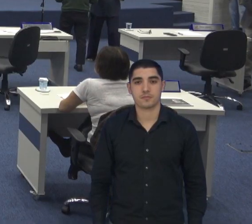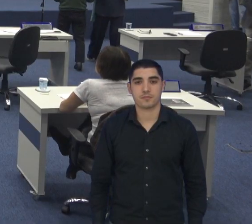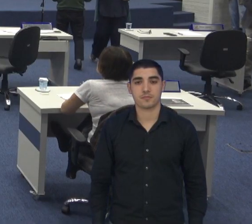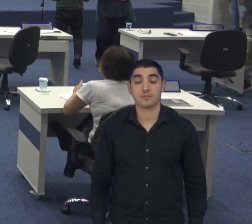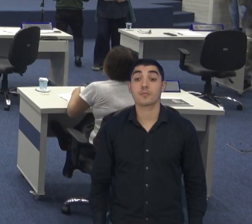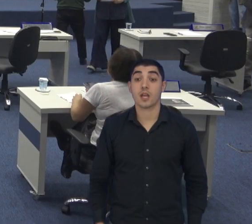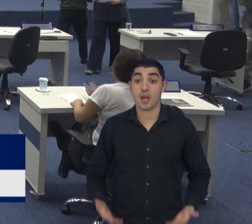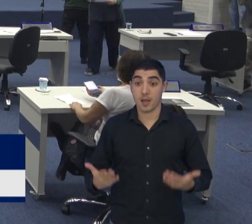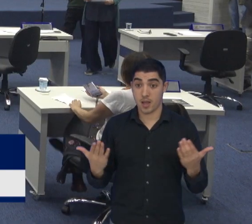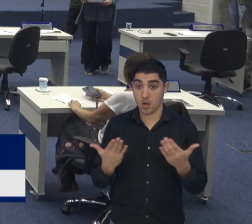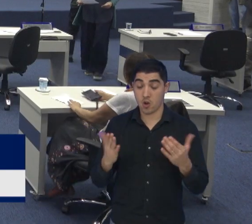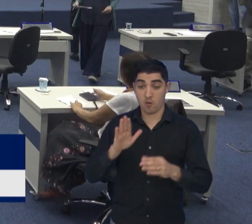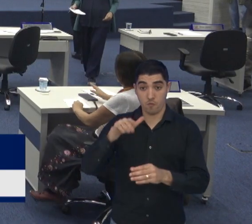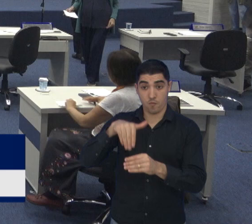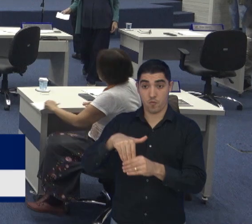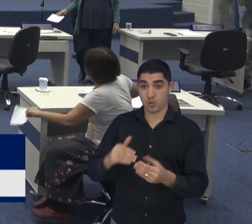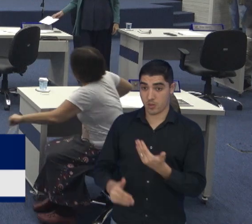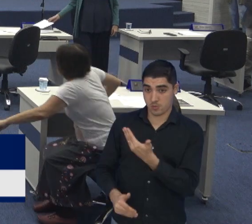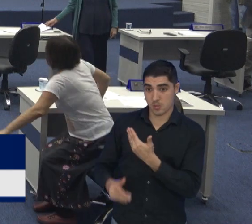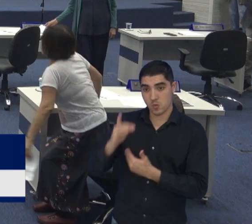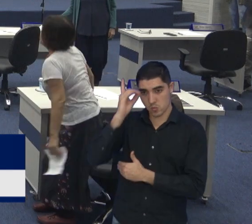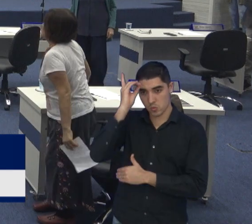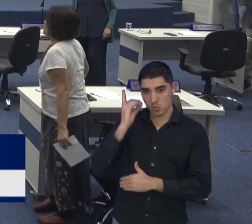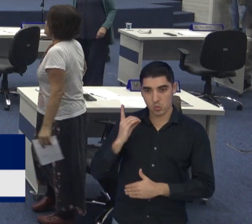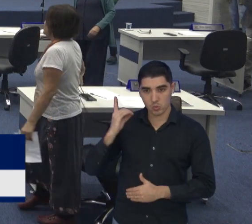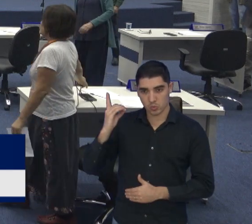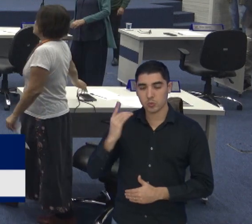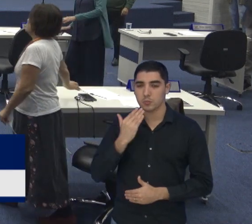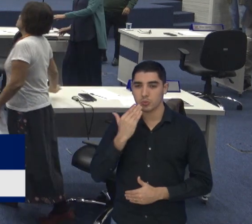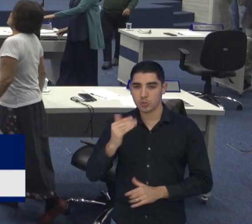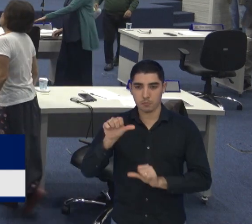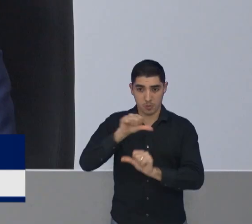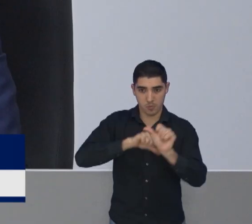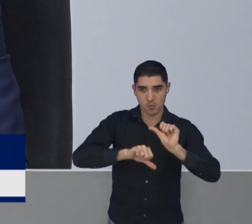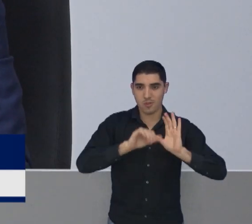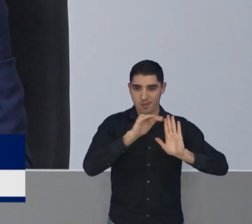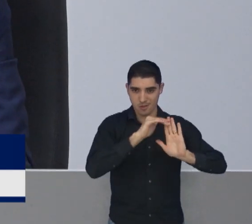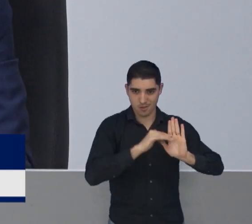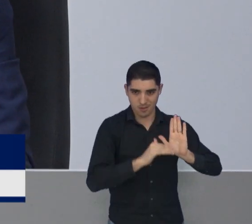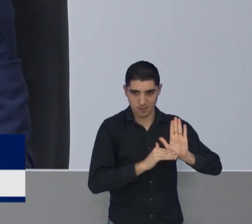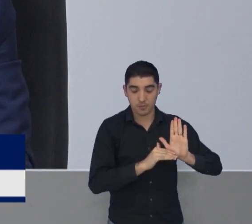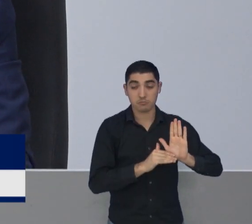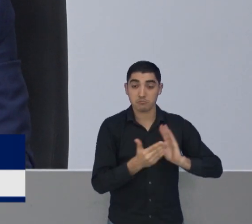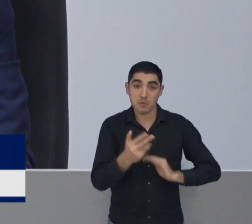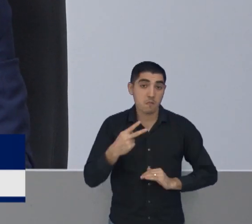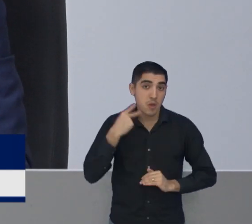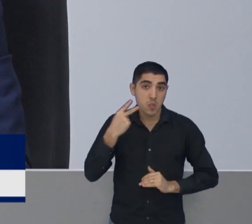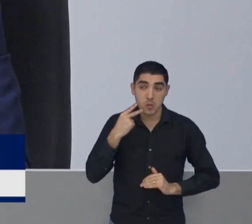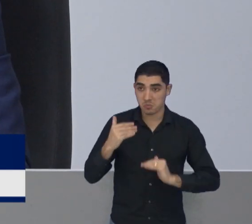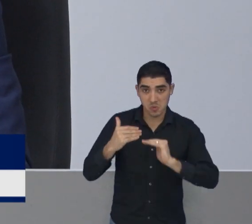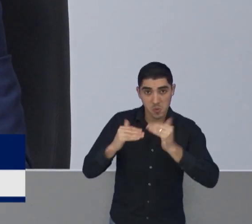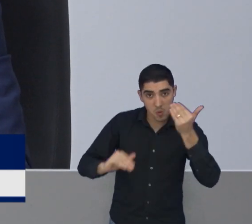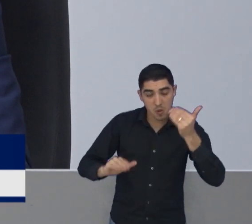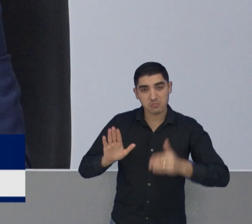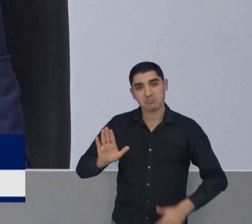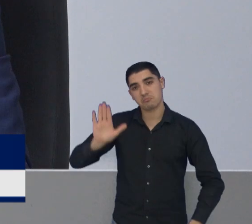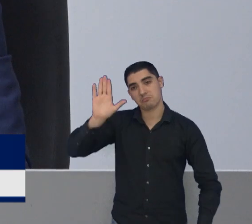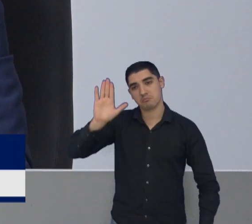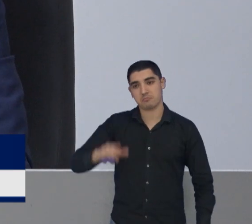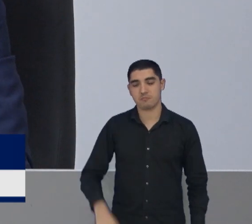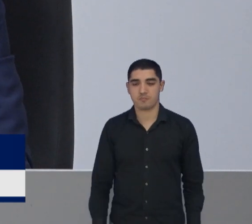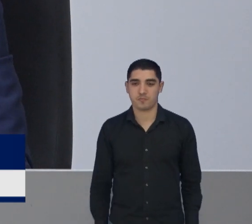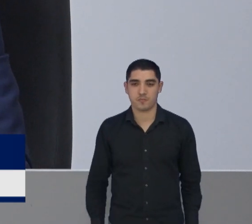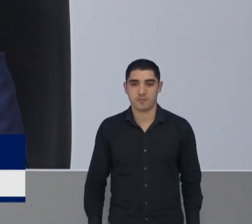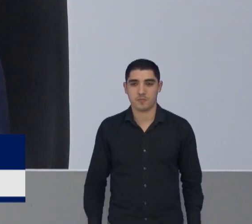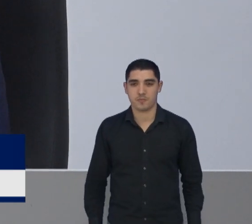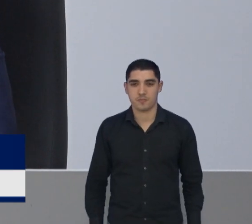Em votação, o pedido verbal da inversão de pauta da vereadora Dulce Rita. Vereadores favoráveis permaneçam como estão, os contrários